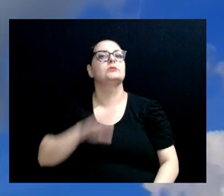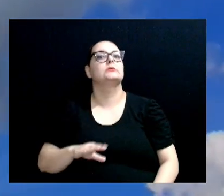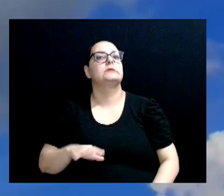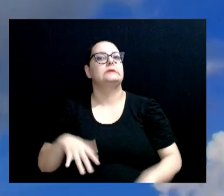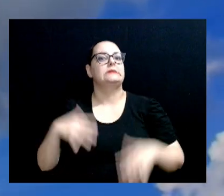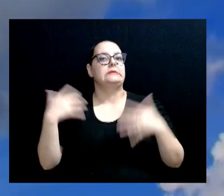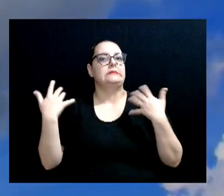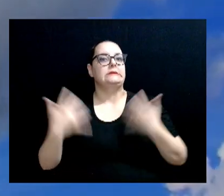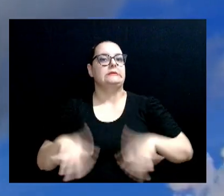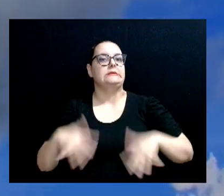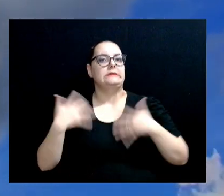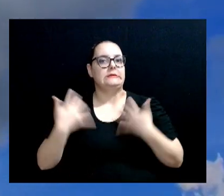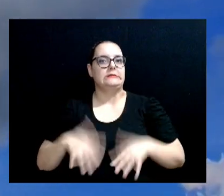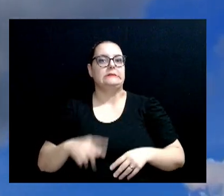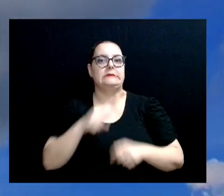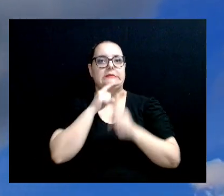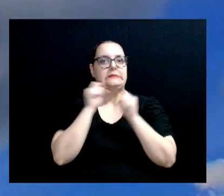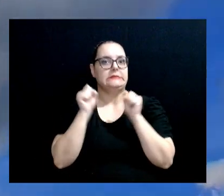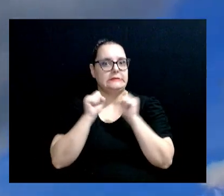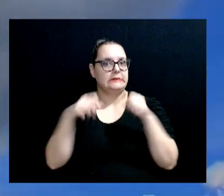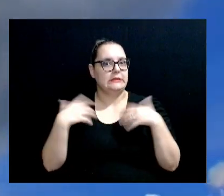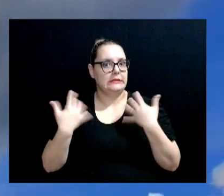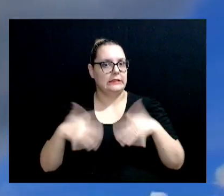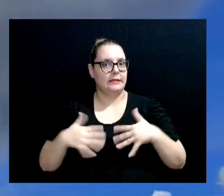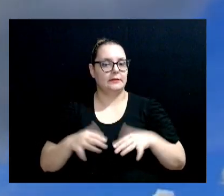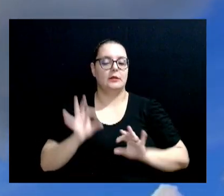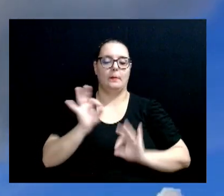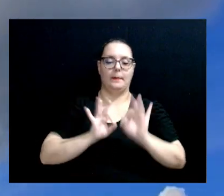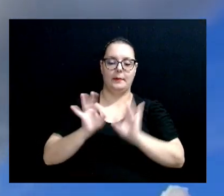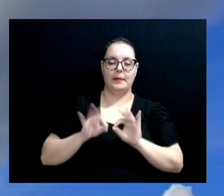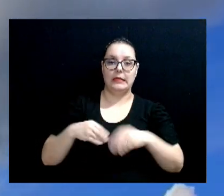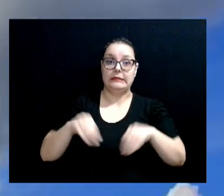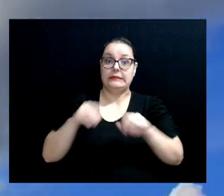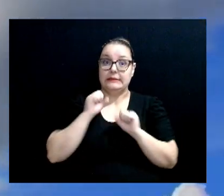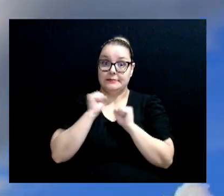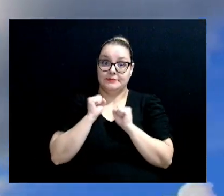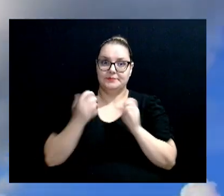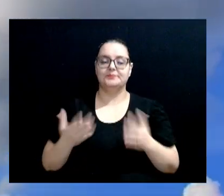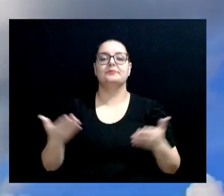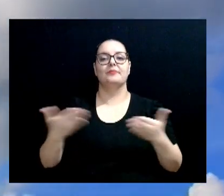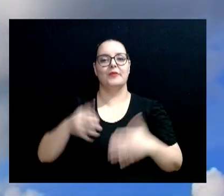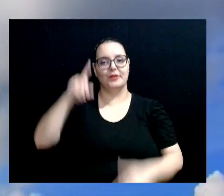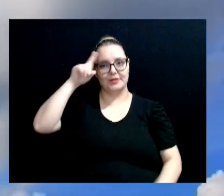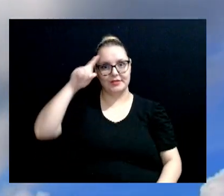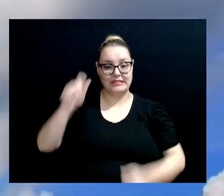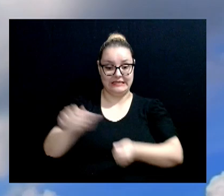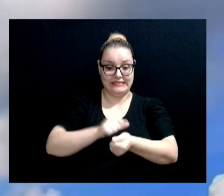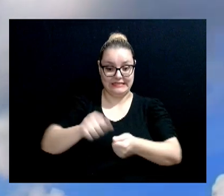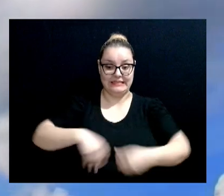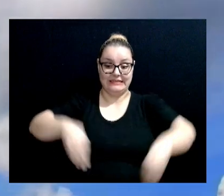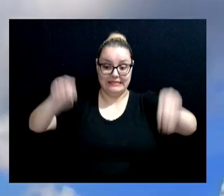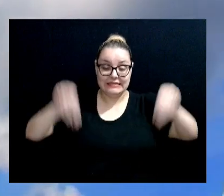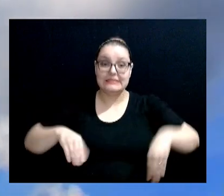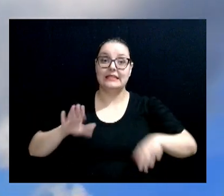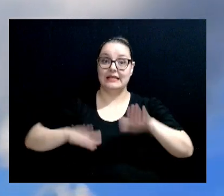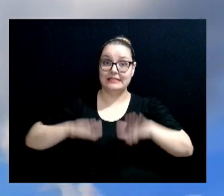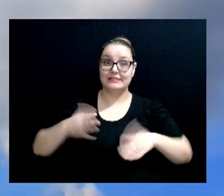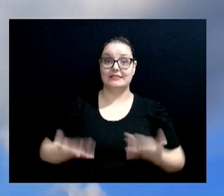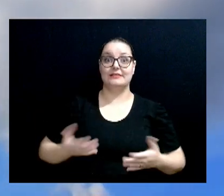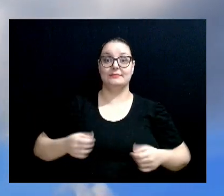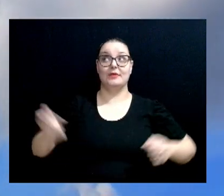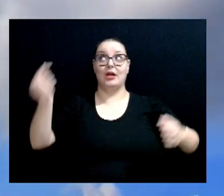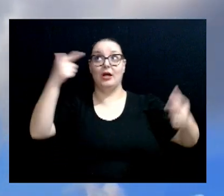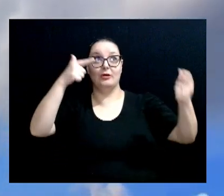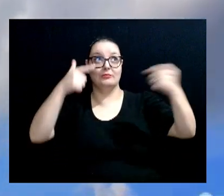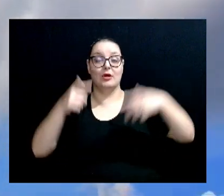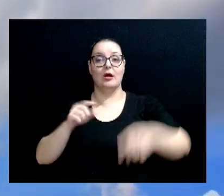vai esfriar, viu? Então, já prepara as cobertinhas, hoje é dia de lavar as cobertas de repente, né? Colocar no sol, aproveitar o pouquinho